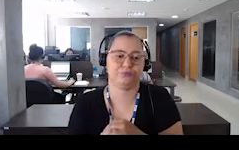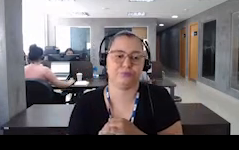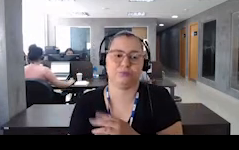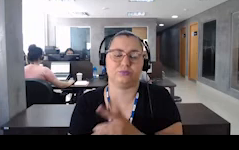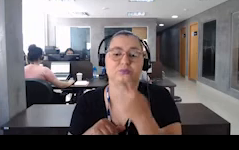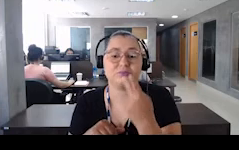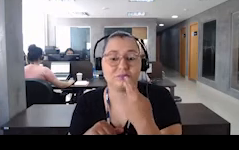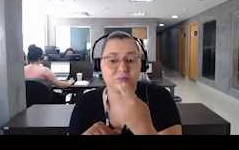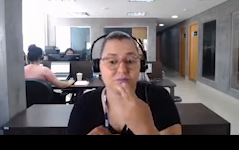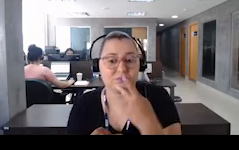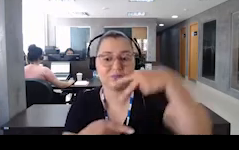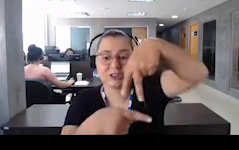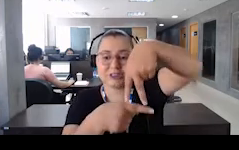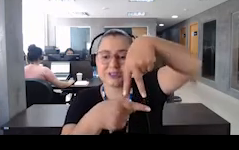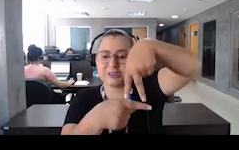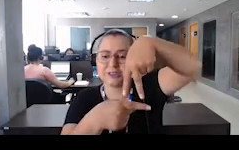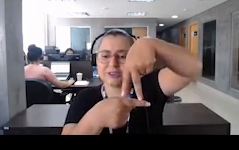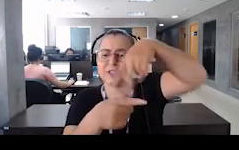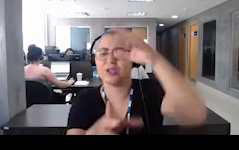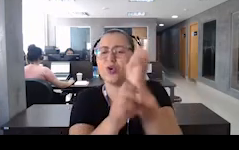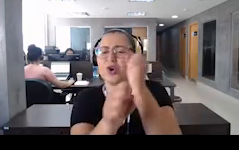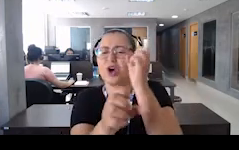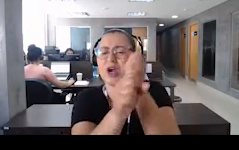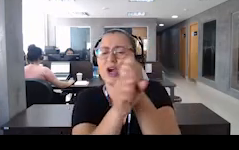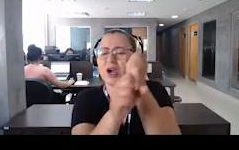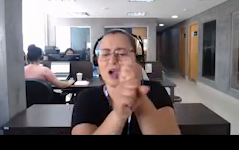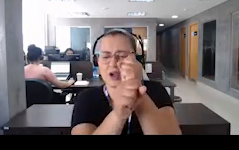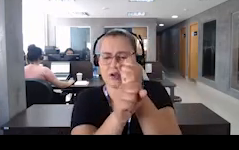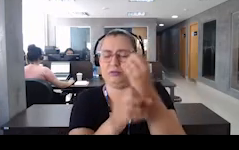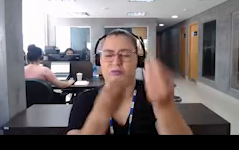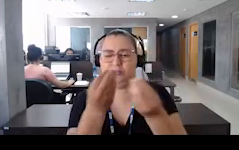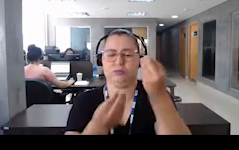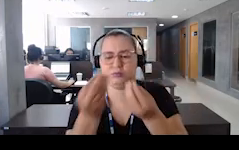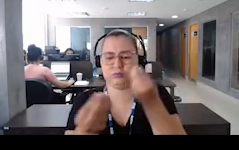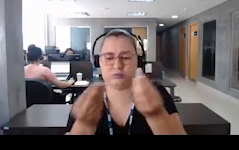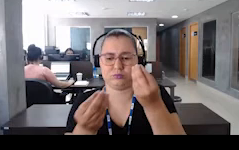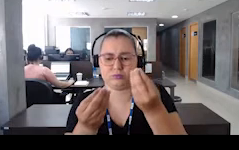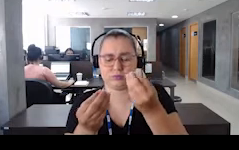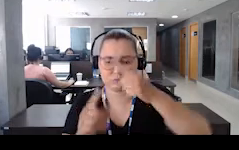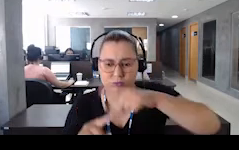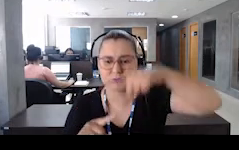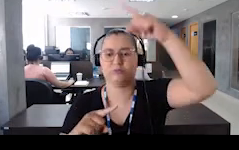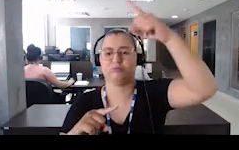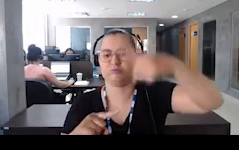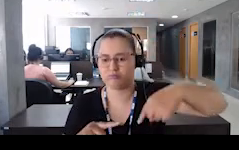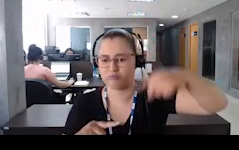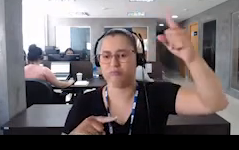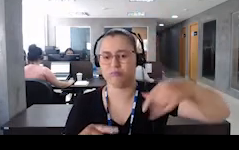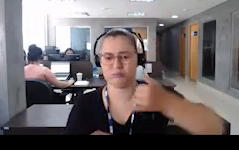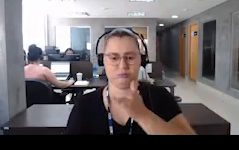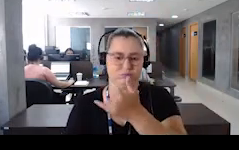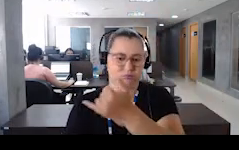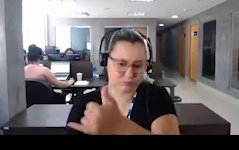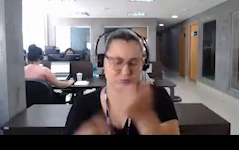Então, falamos aqui também, ó, do triângulo para poder fazer o cálculo dos parâmetros elétricos, né, das grandezas elétricas. Então,